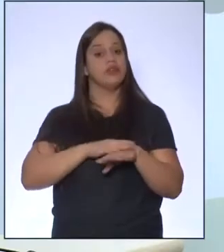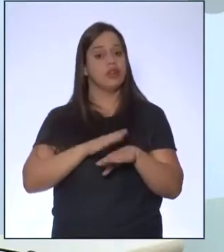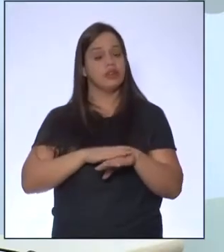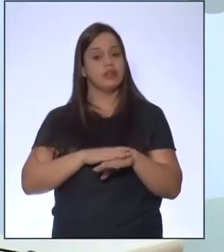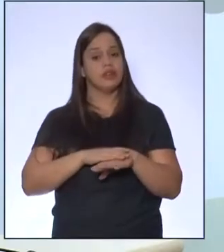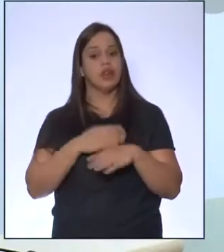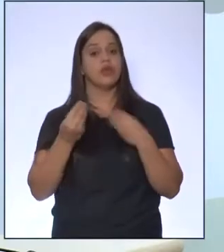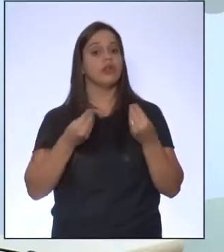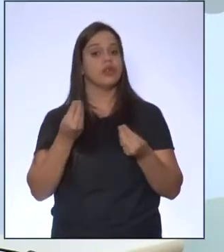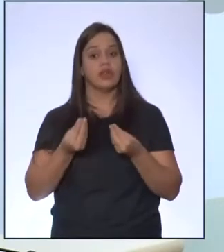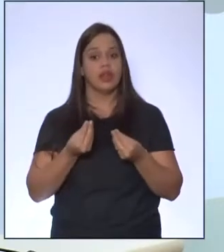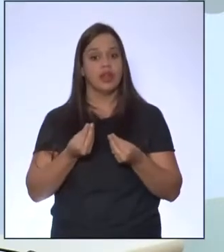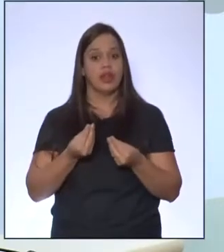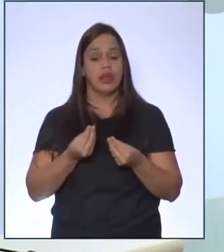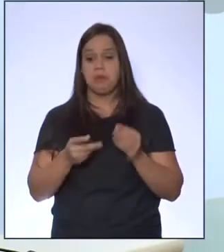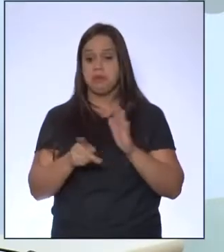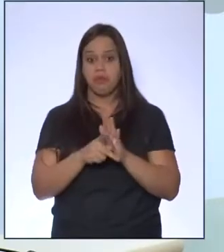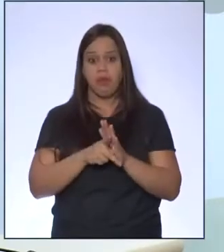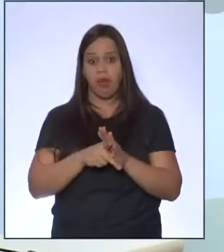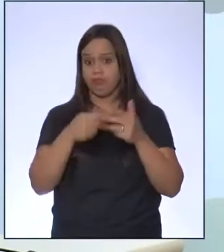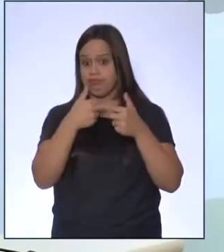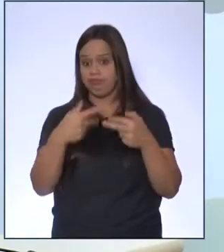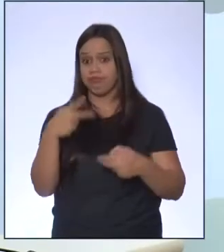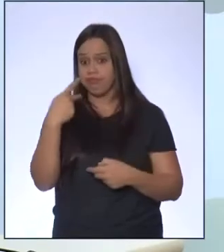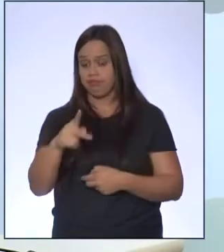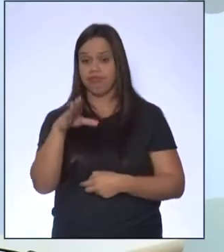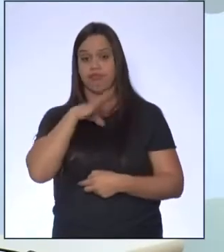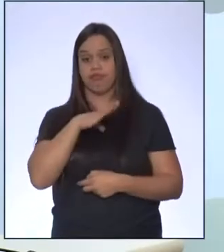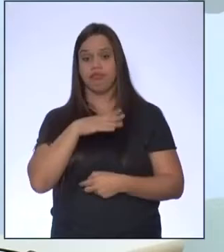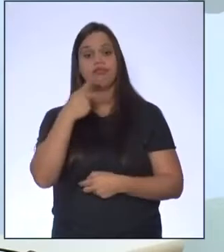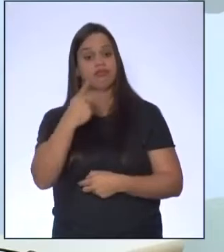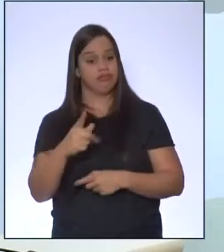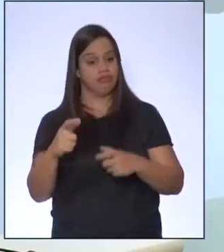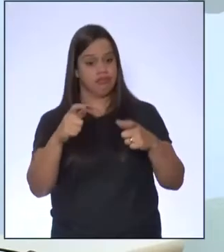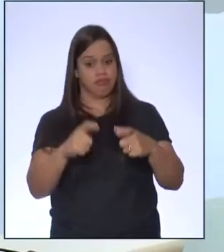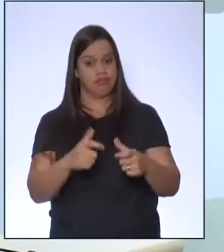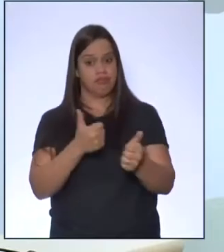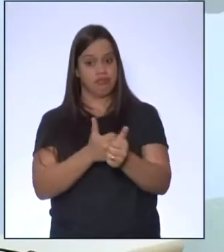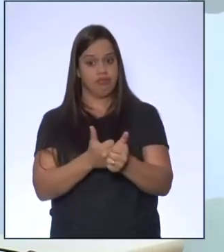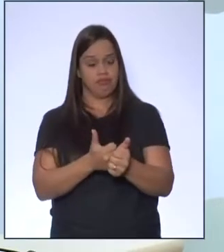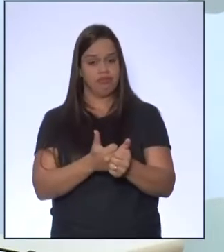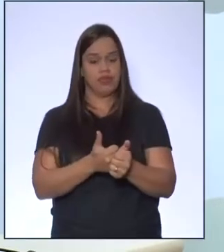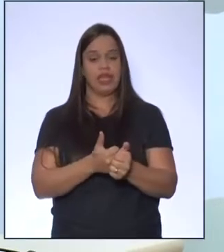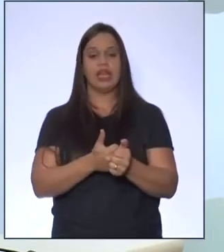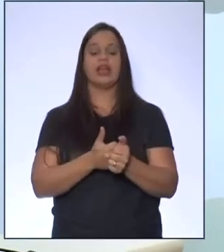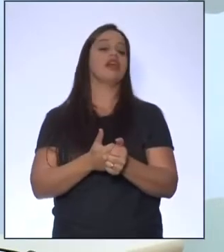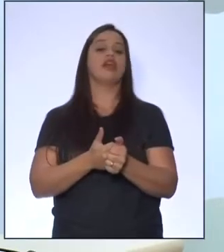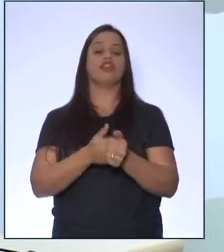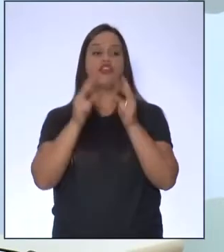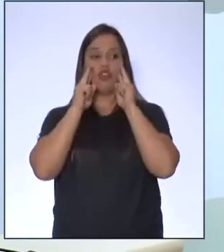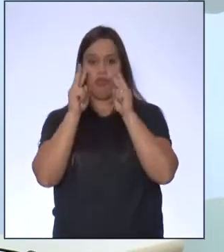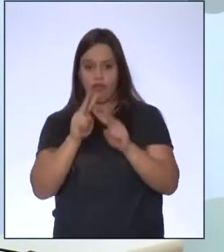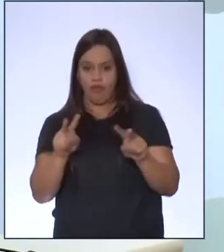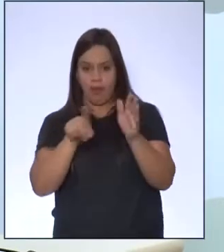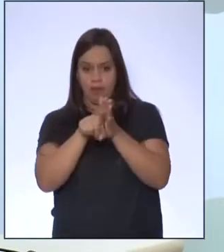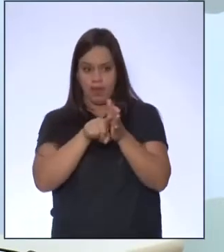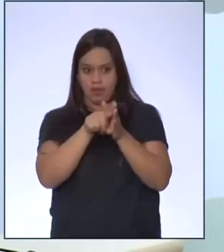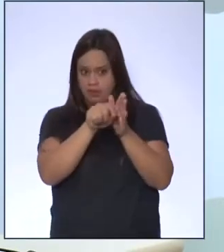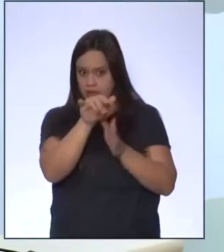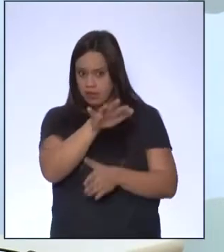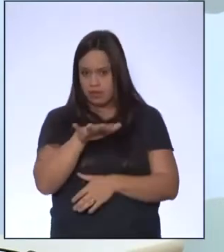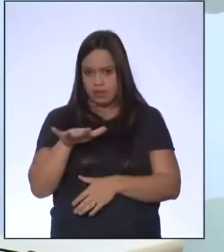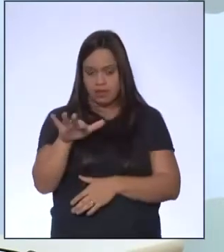de registros da sua cidade e do seu bairro, né? Esse exercício de planificação de paisagens, trabalhar